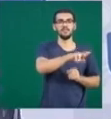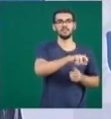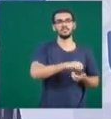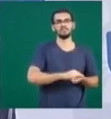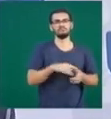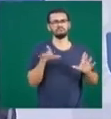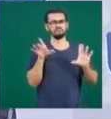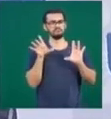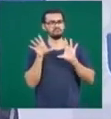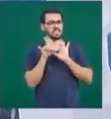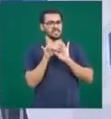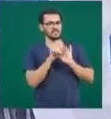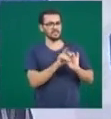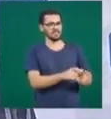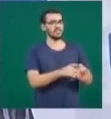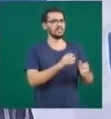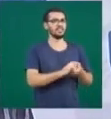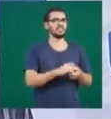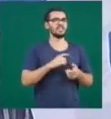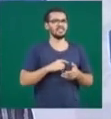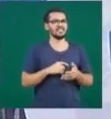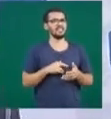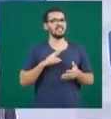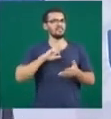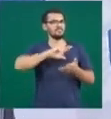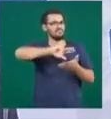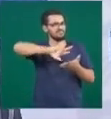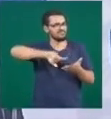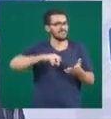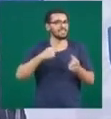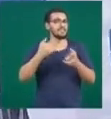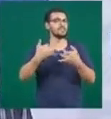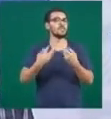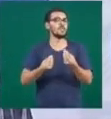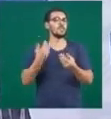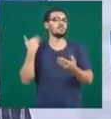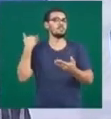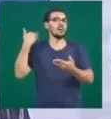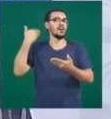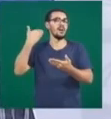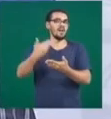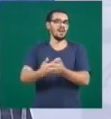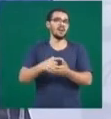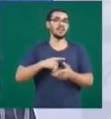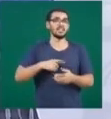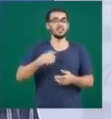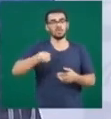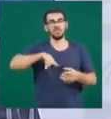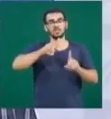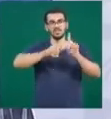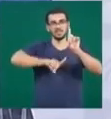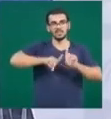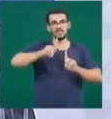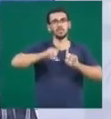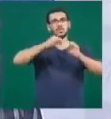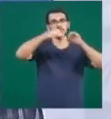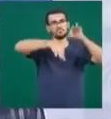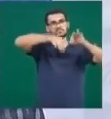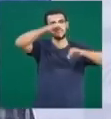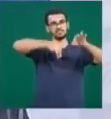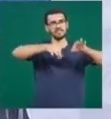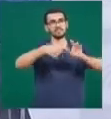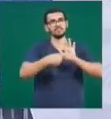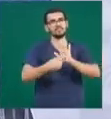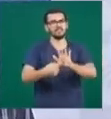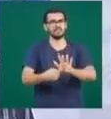sendo muito bem desenhada cenicamente pelo nosso diretor de cena e musicalmente coordenado pelo Ângelo Dias. Diretor